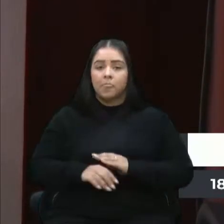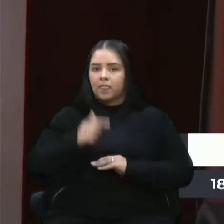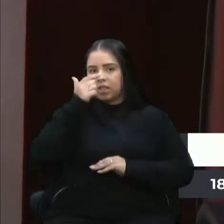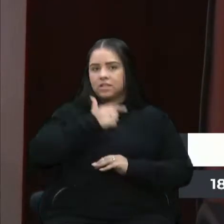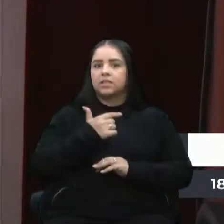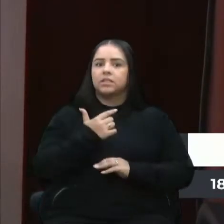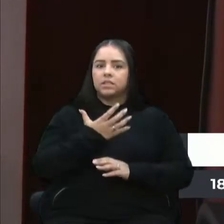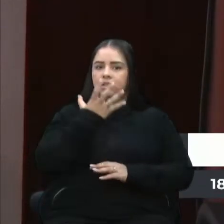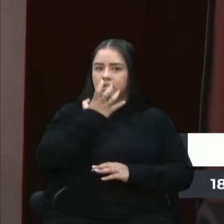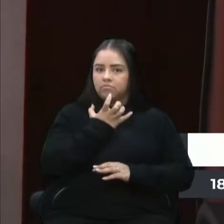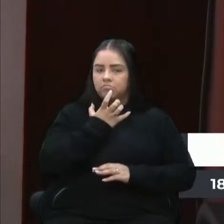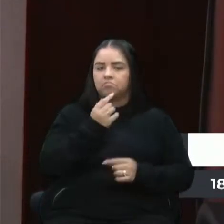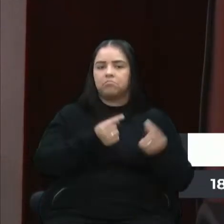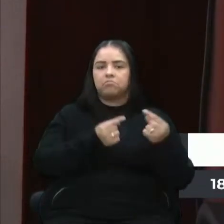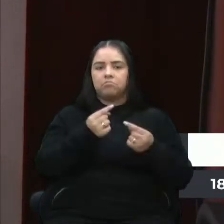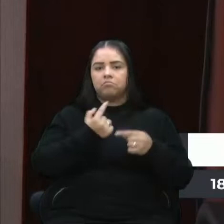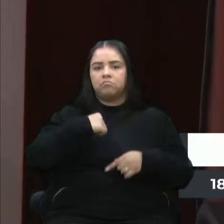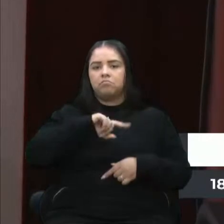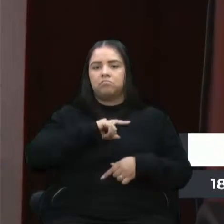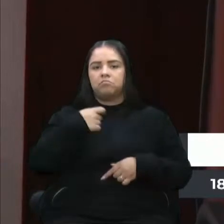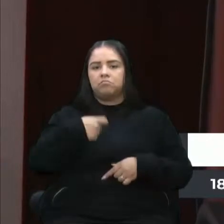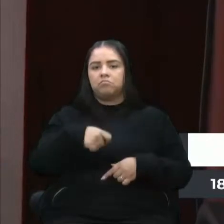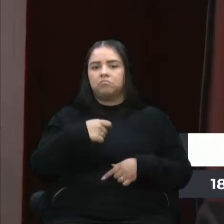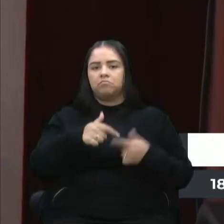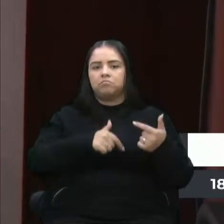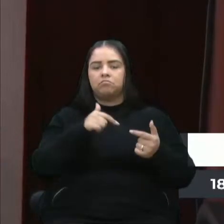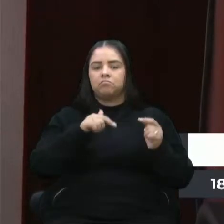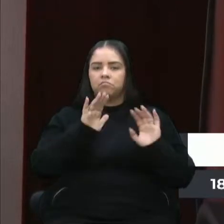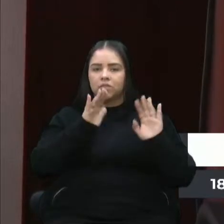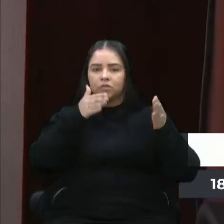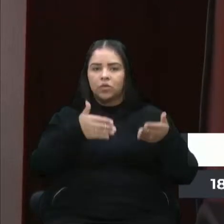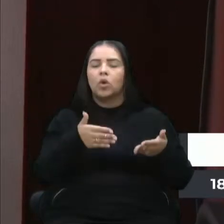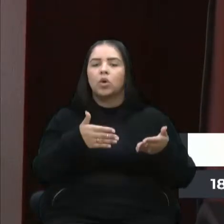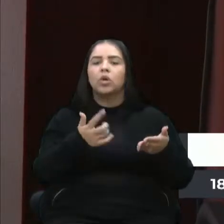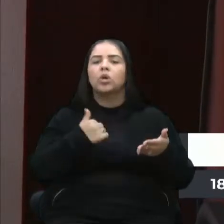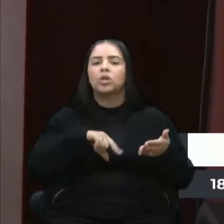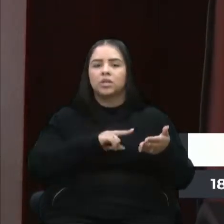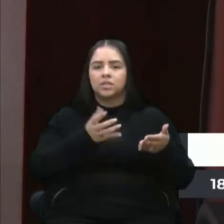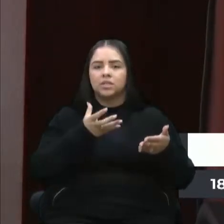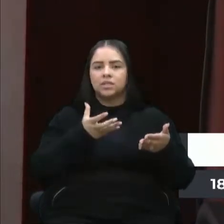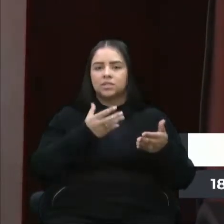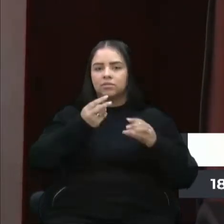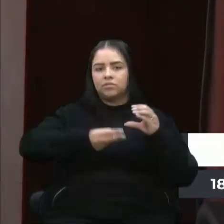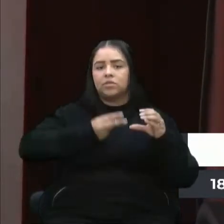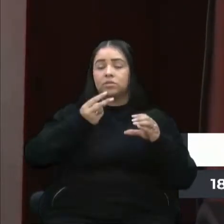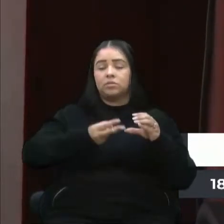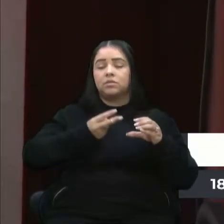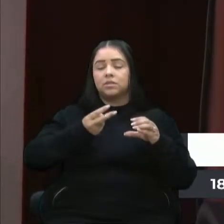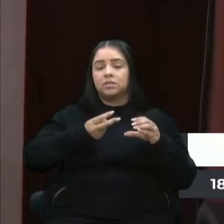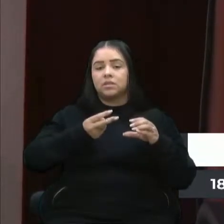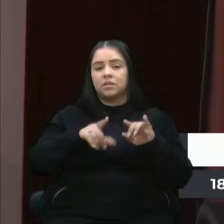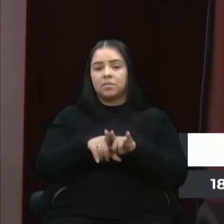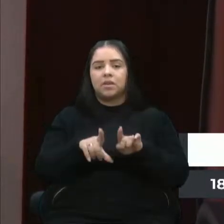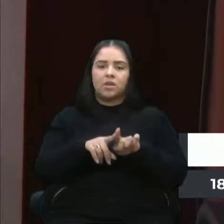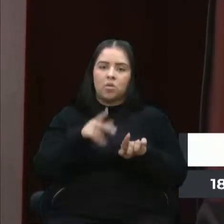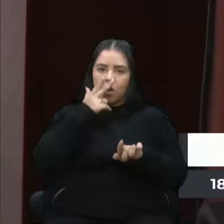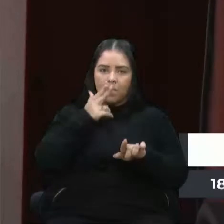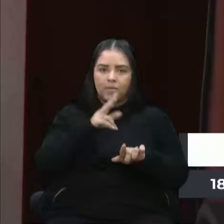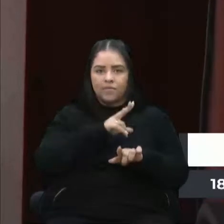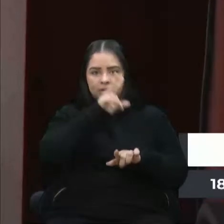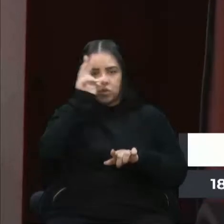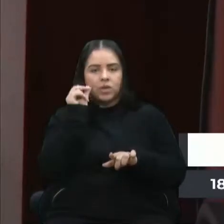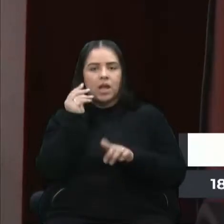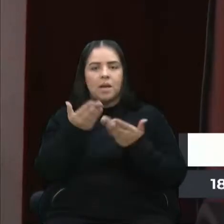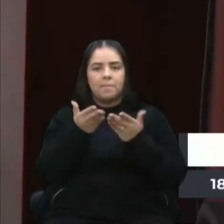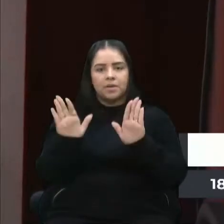esse debate, a gente precisa trabalhar, a gente também quer que a Câmara seja, assim como a Prefeitura já abriu as portas ali, né, e tem algumas